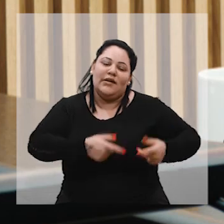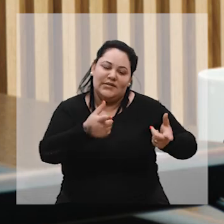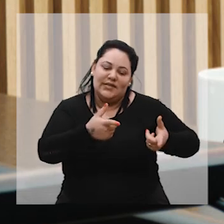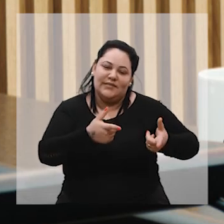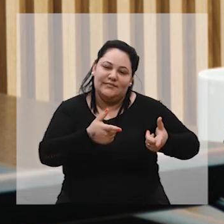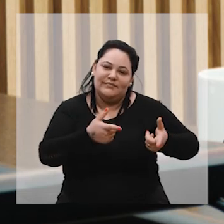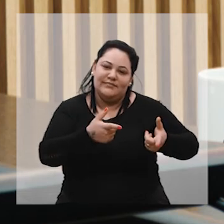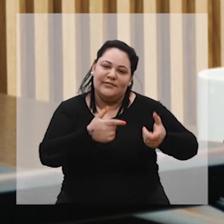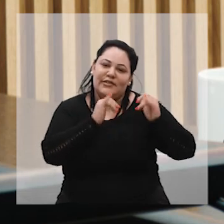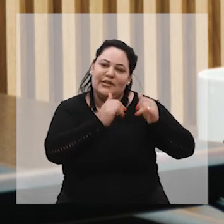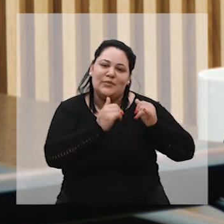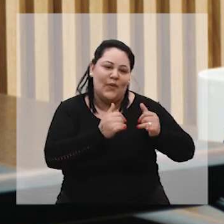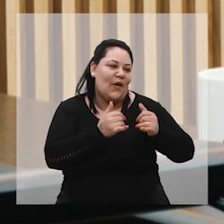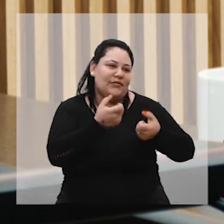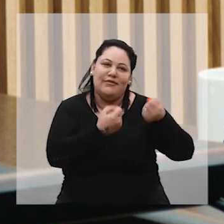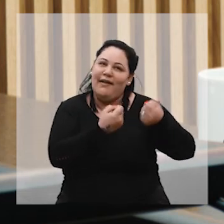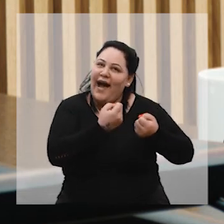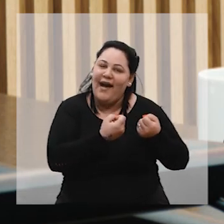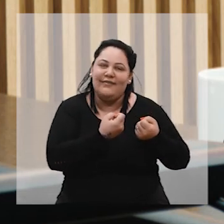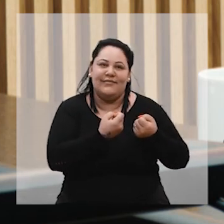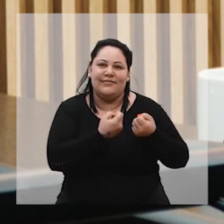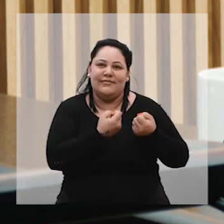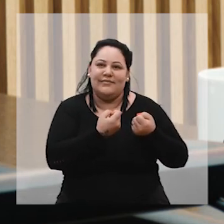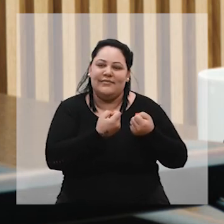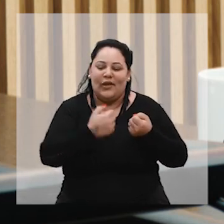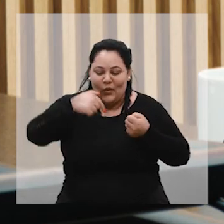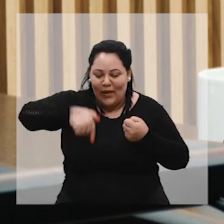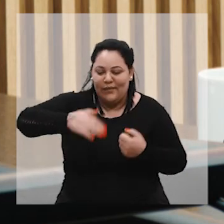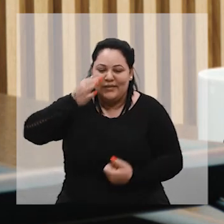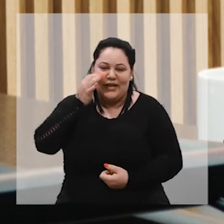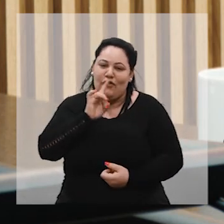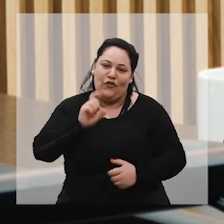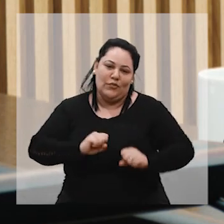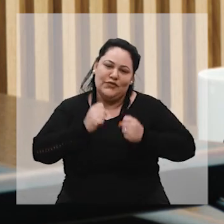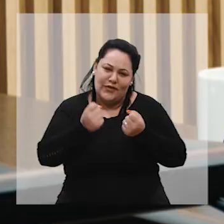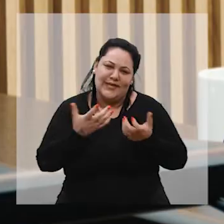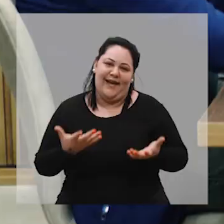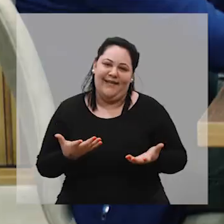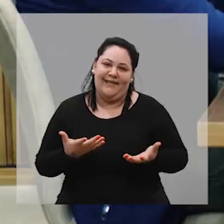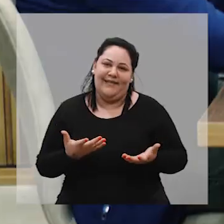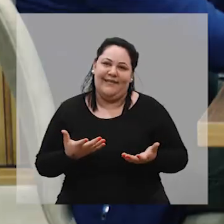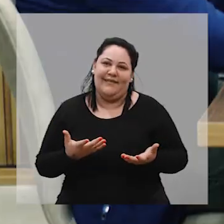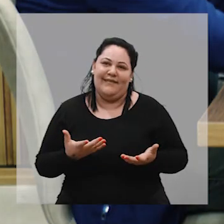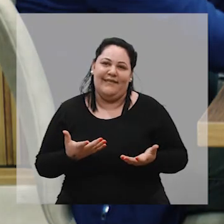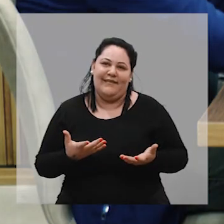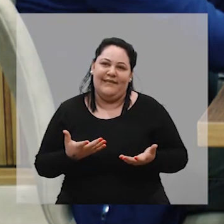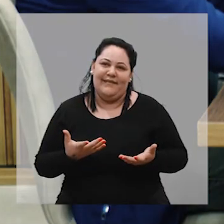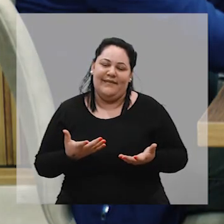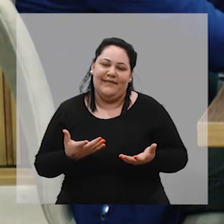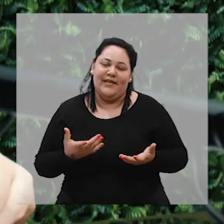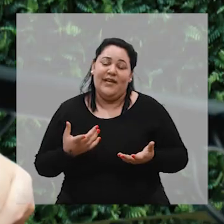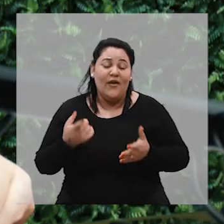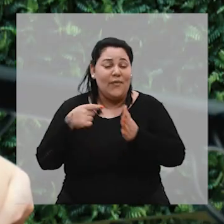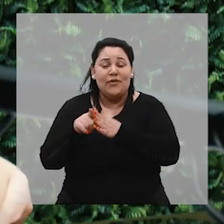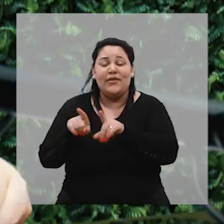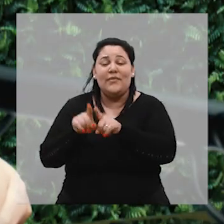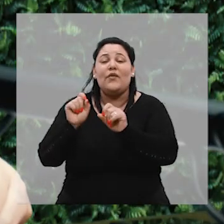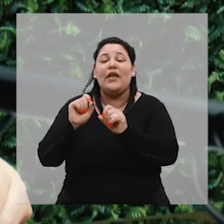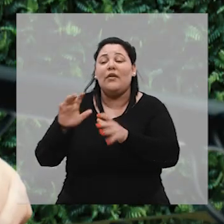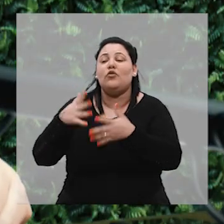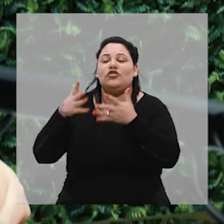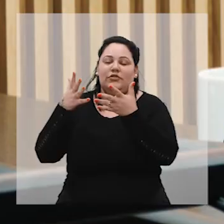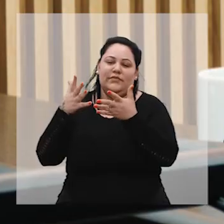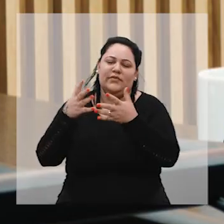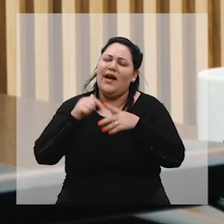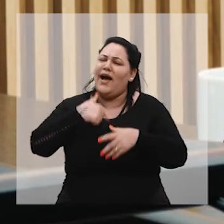gastou em transporte, tu veio até aqui pra não se dedicar a fazer isso. Eu até ia te perguntar o que te motiva, mas tu já te respondeu. É isso, agora, cara. né? Eu